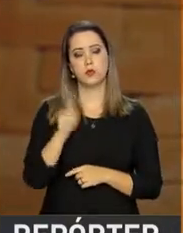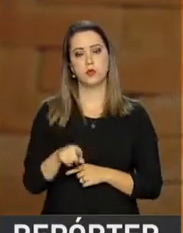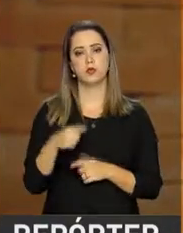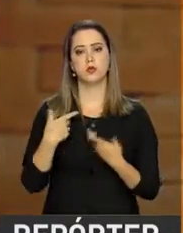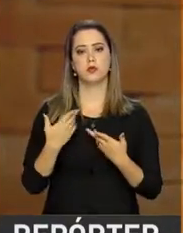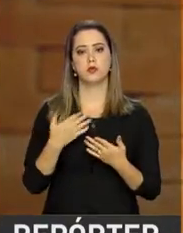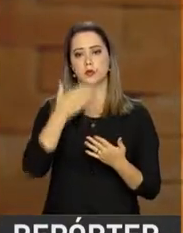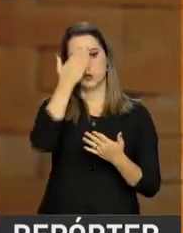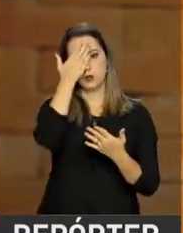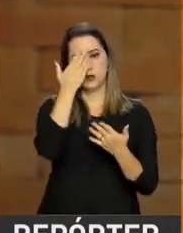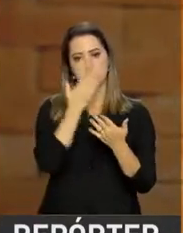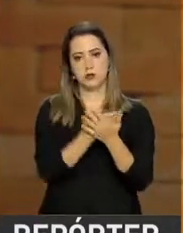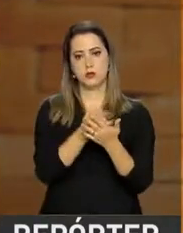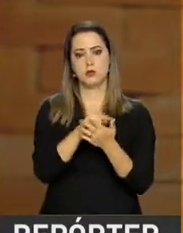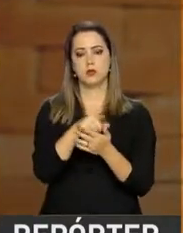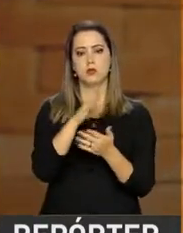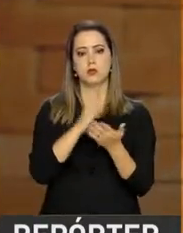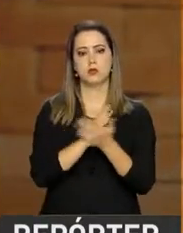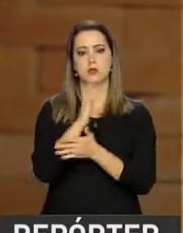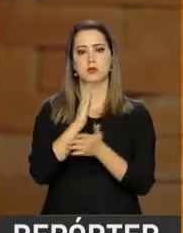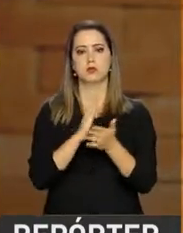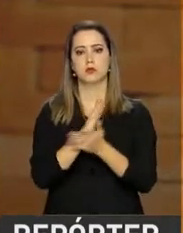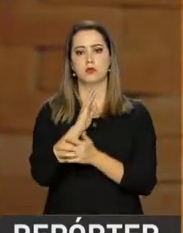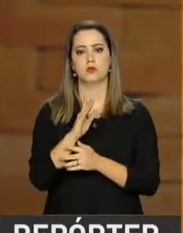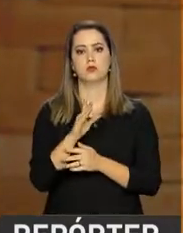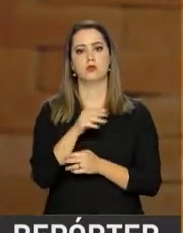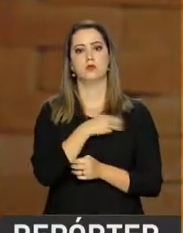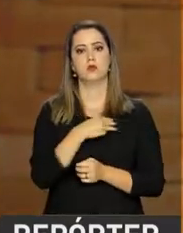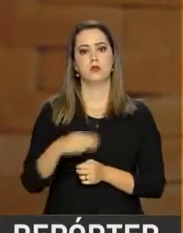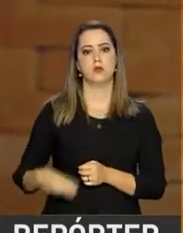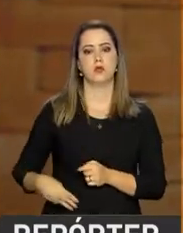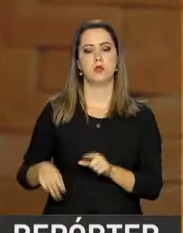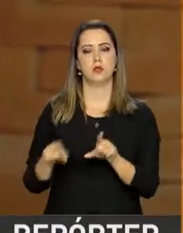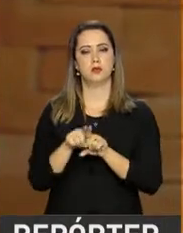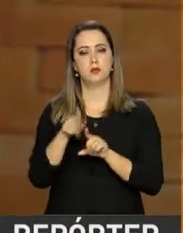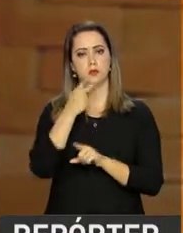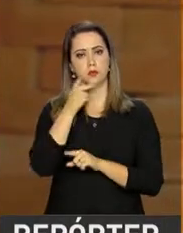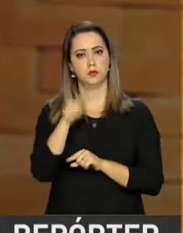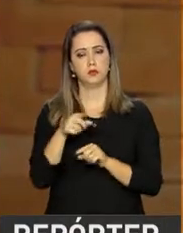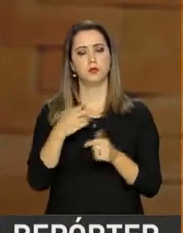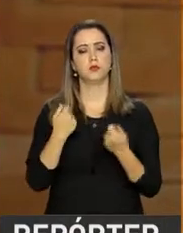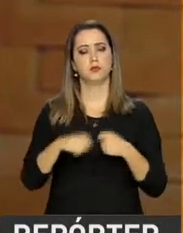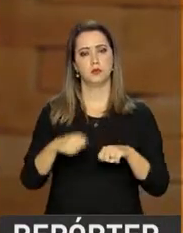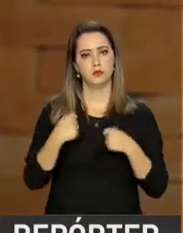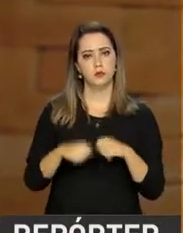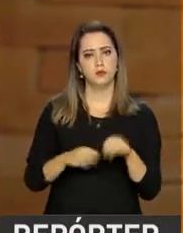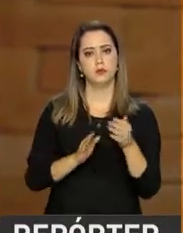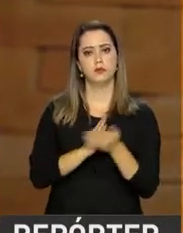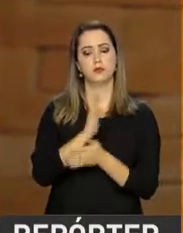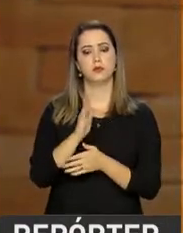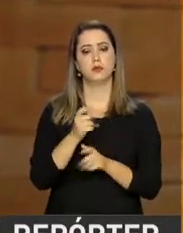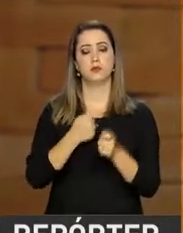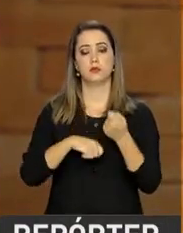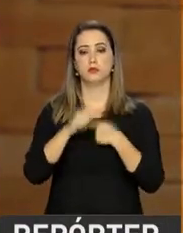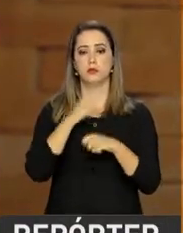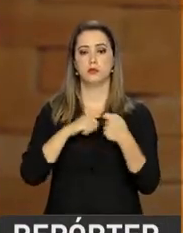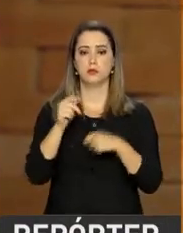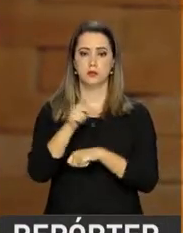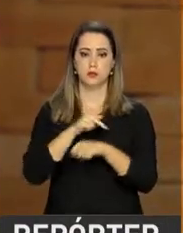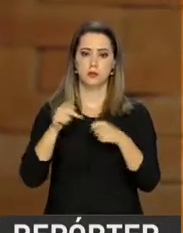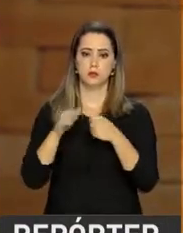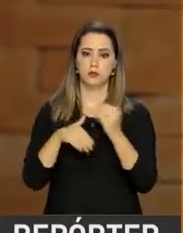está confiante na sua aprovação. Segundo o ministro, a reforma da Previdência é necessária para que a economia do